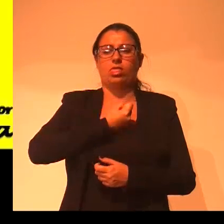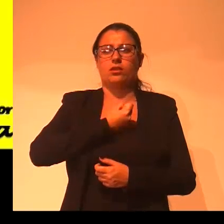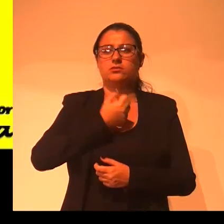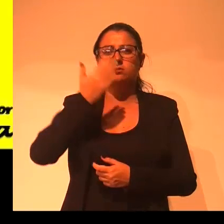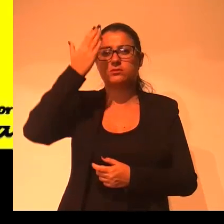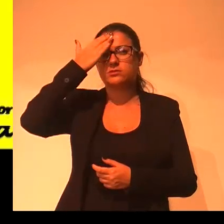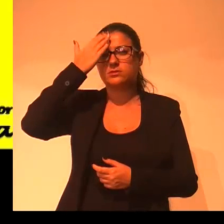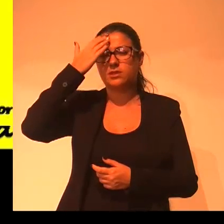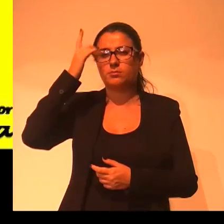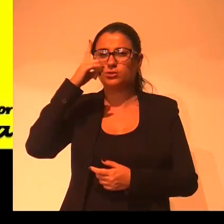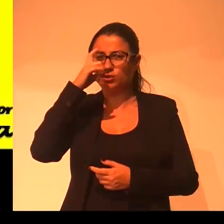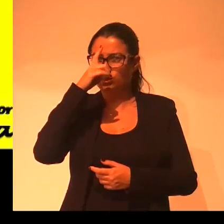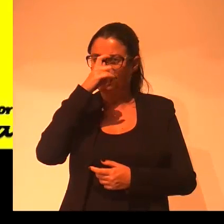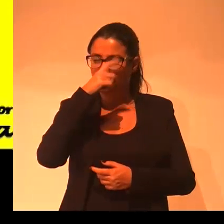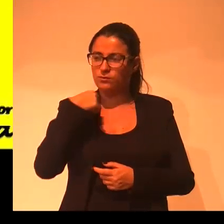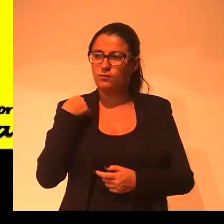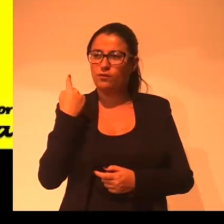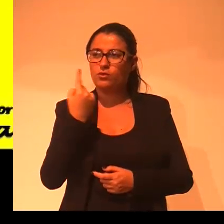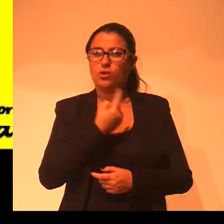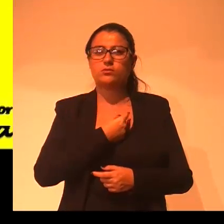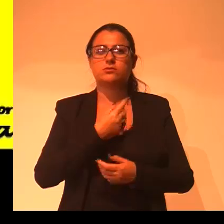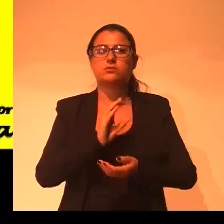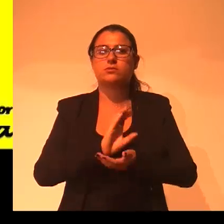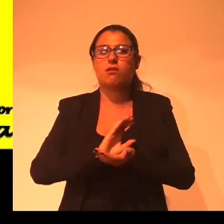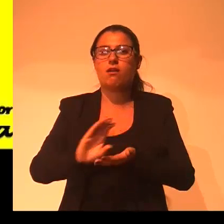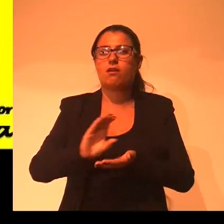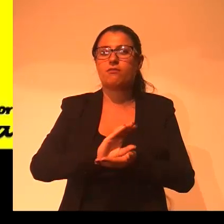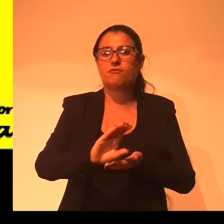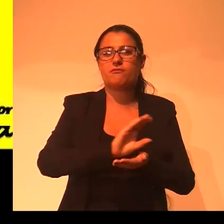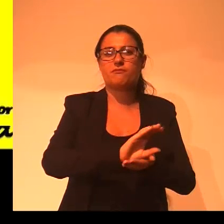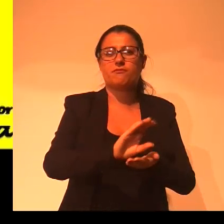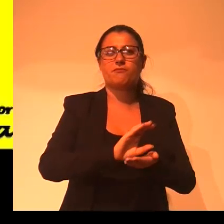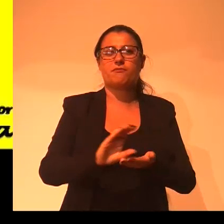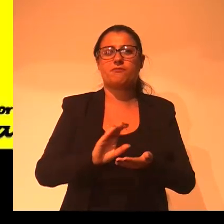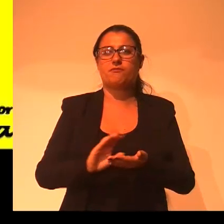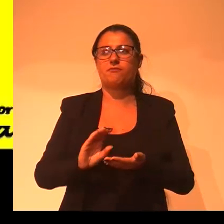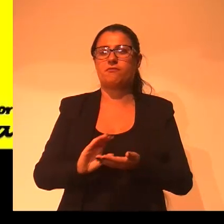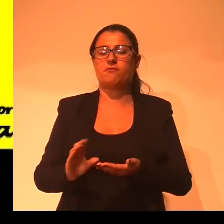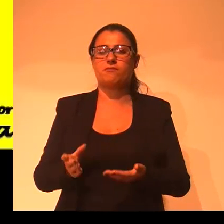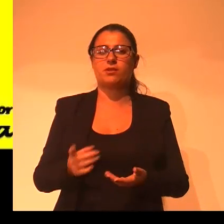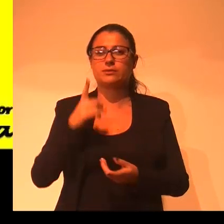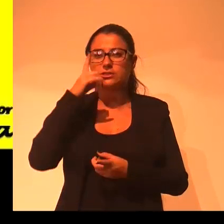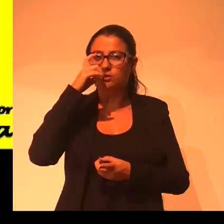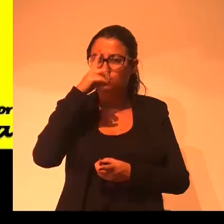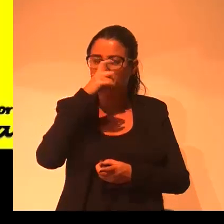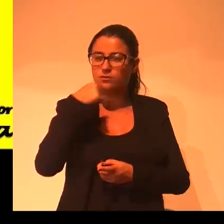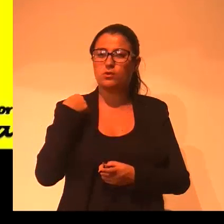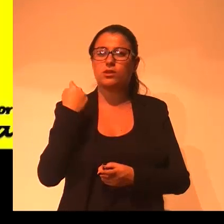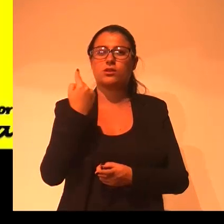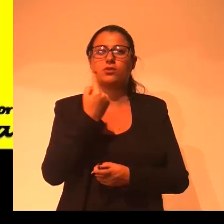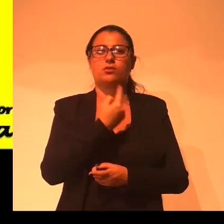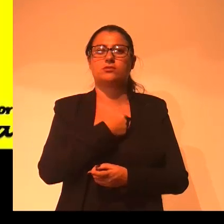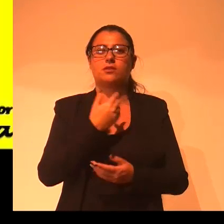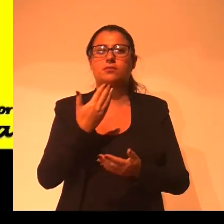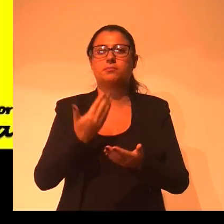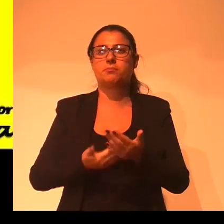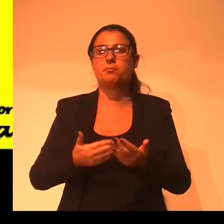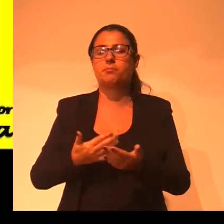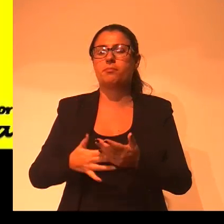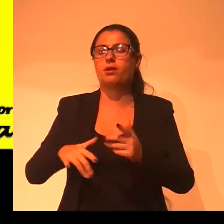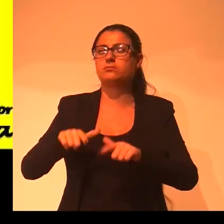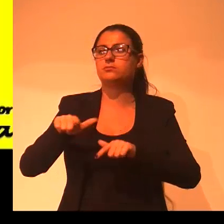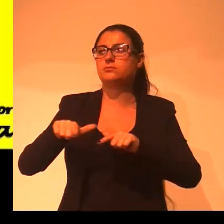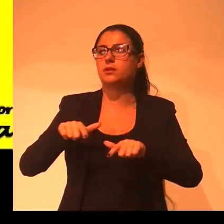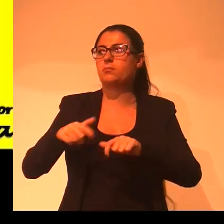dificuldade orçamentária, vamos trazer para a nossa realidade da cidade de Vinhedo. A nossa dificuldade, aquele que perde emprego, aquele